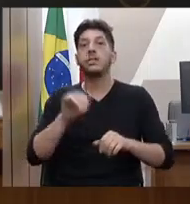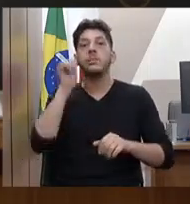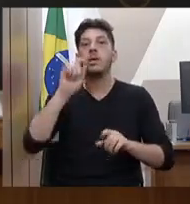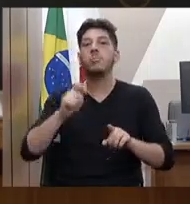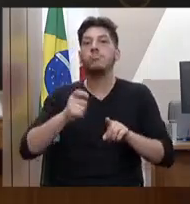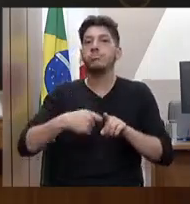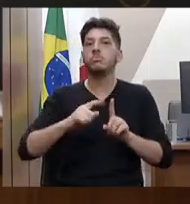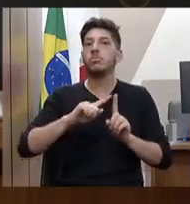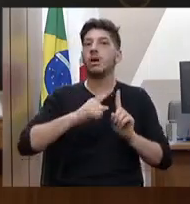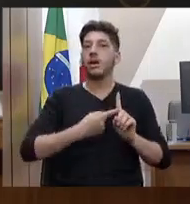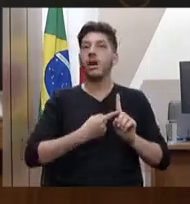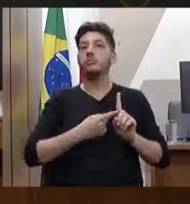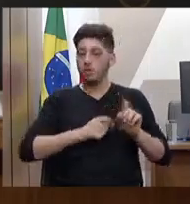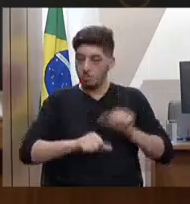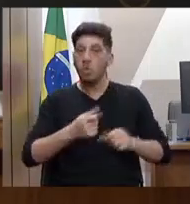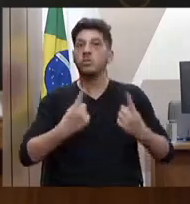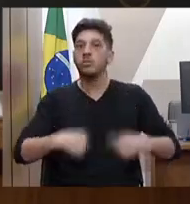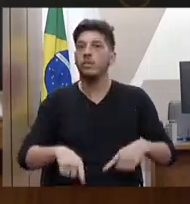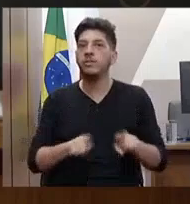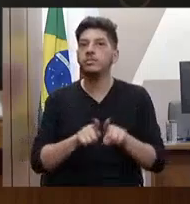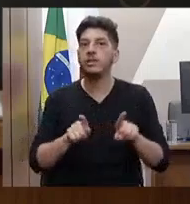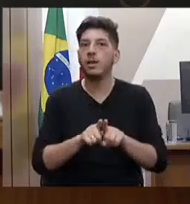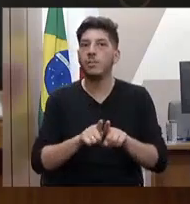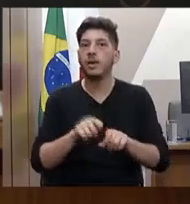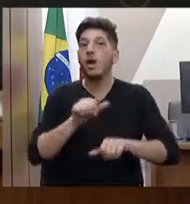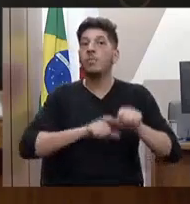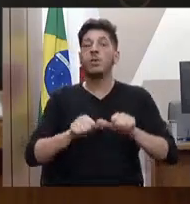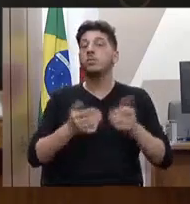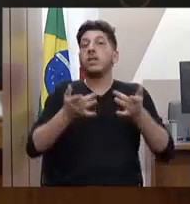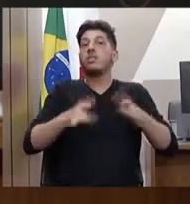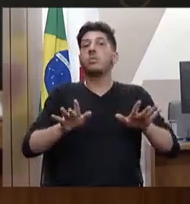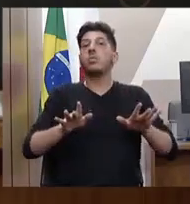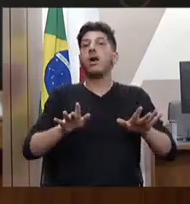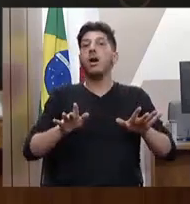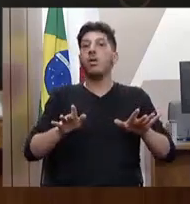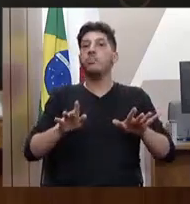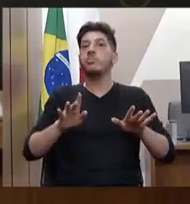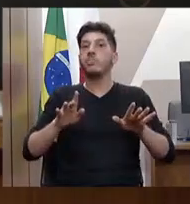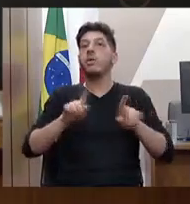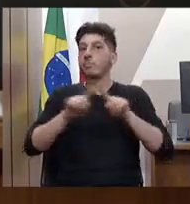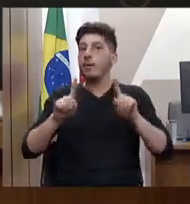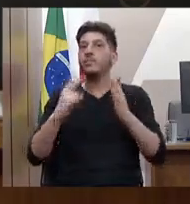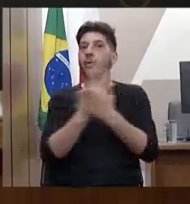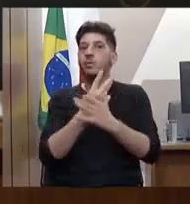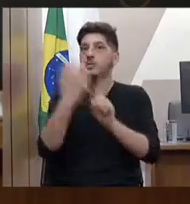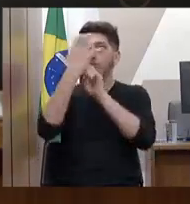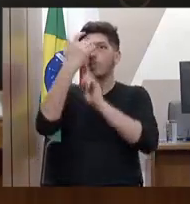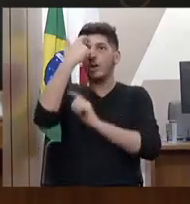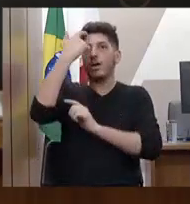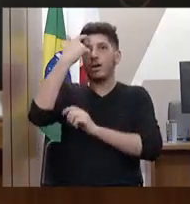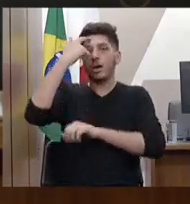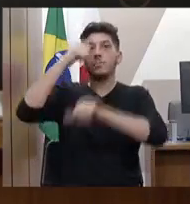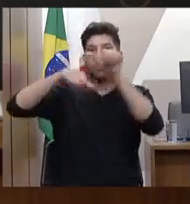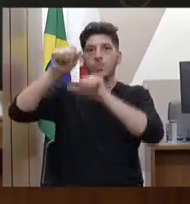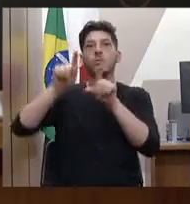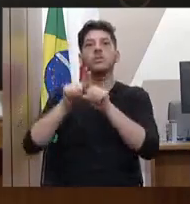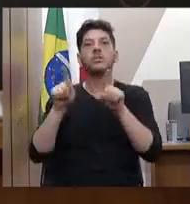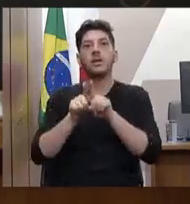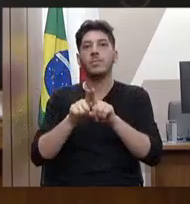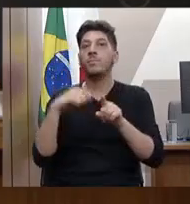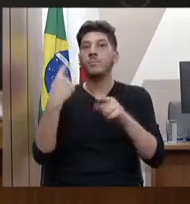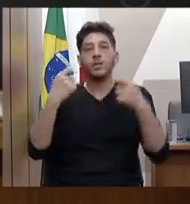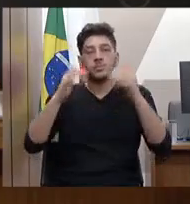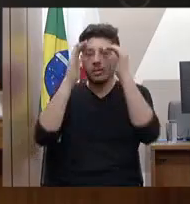alterações de ordem biológica e não apenas psicológica e que tem que ser respeitado e também ser